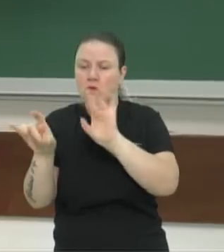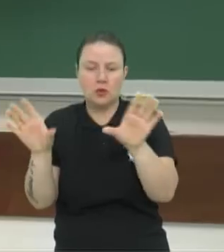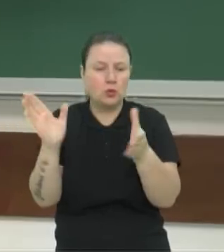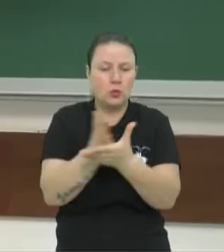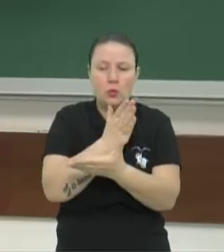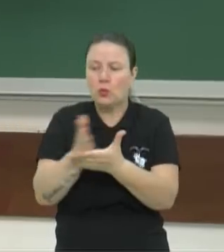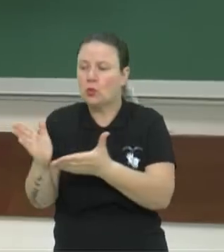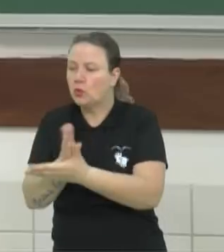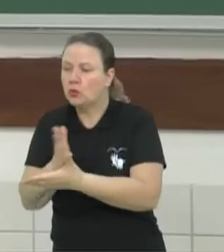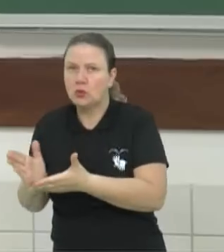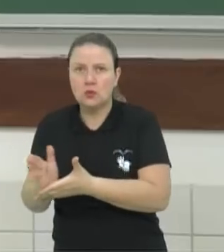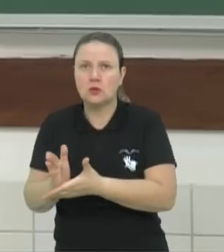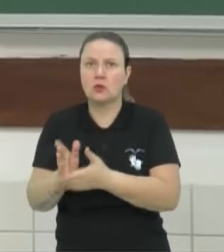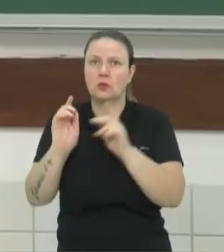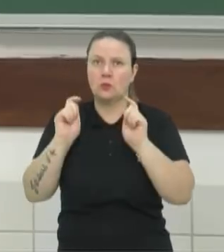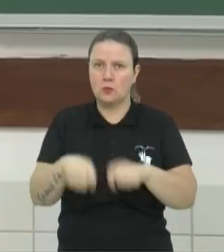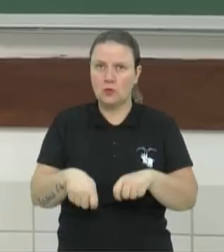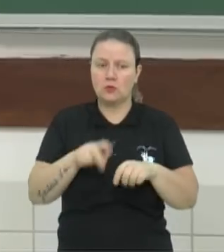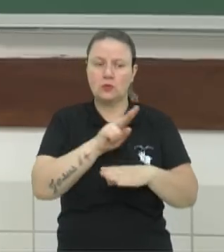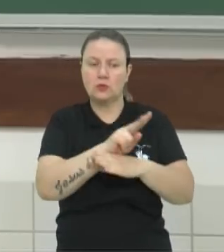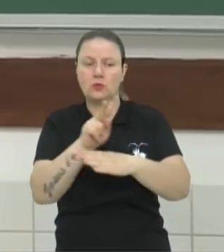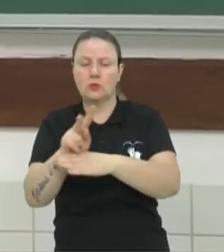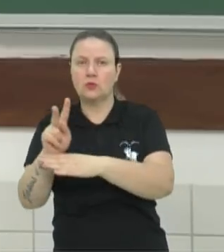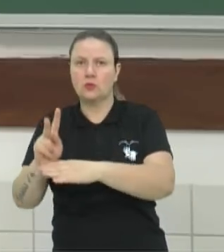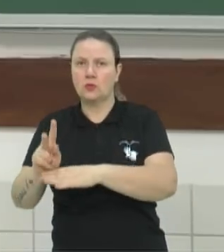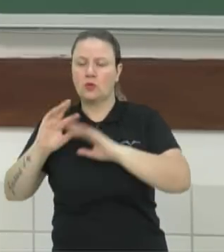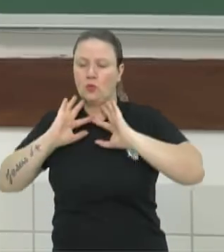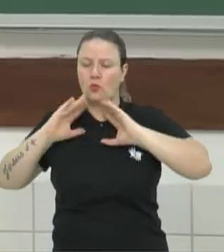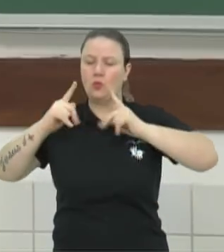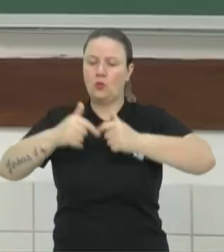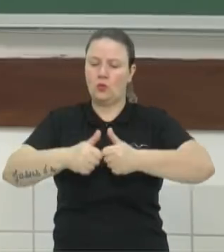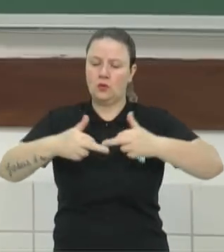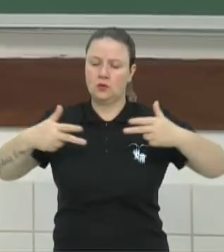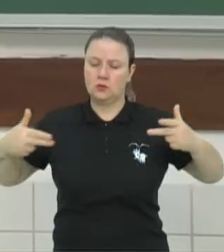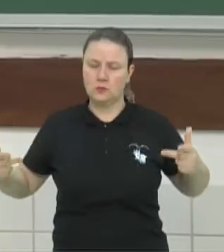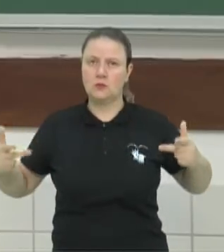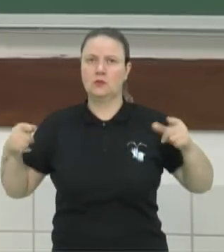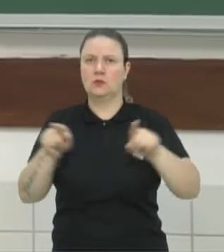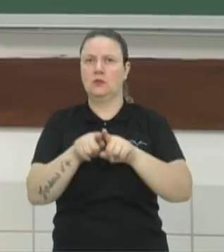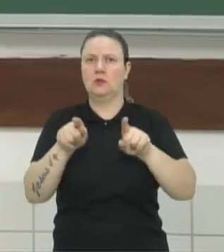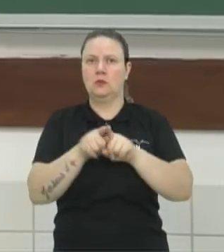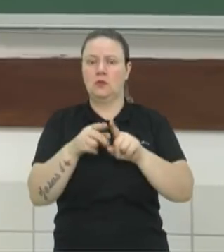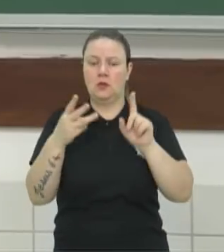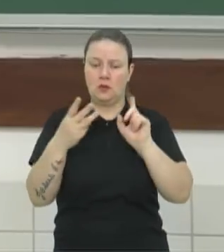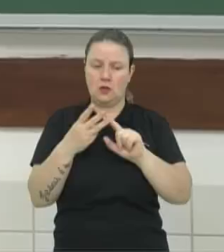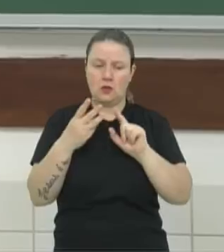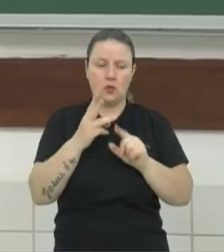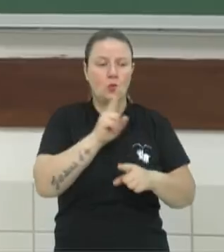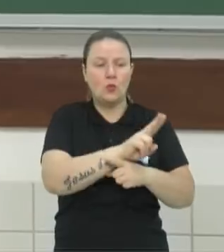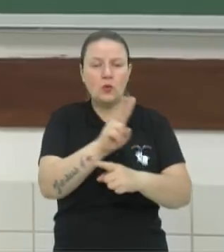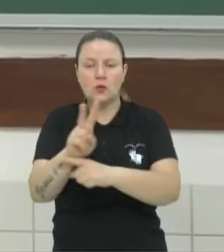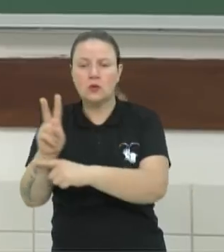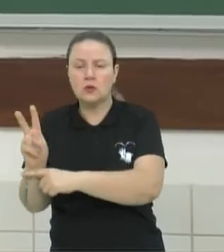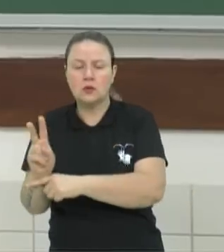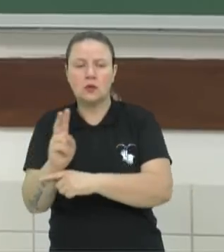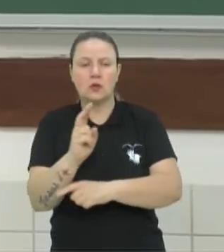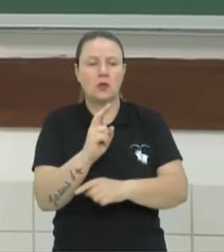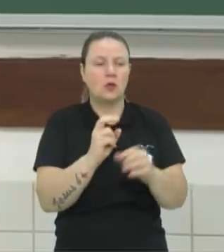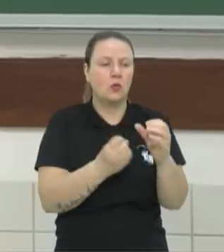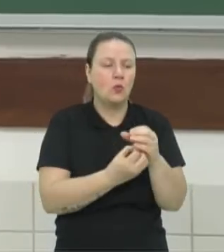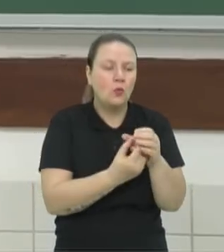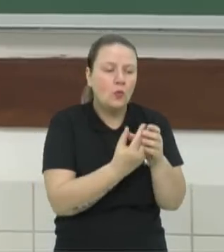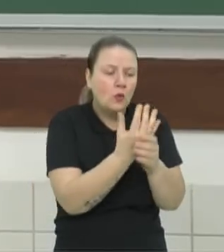você pode cuidar dos seus animais e das suas plantas. Então comece tendo esse cuidado com você e com a sua